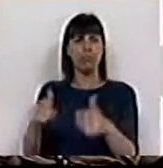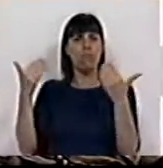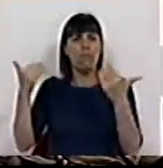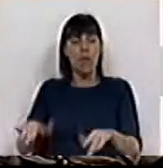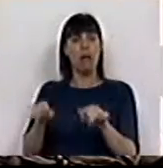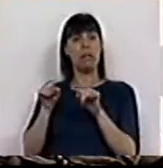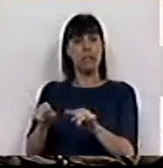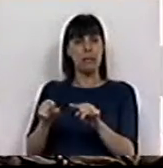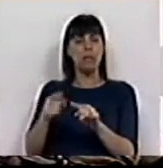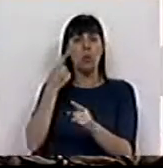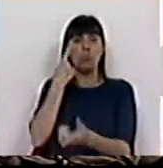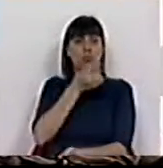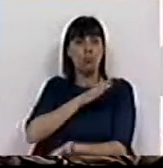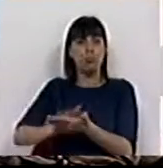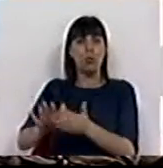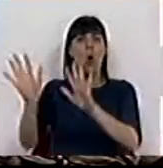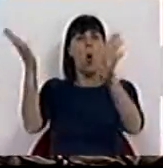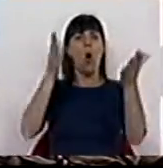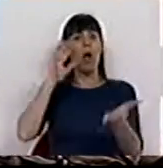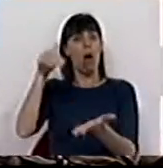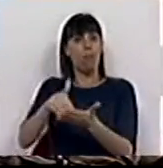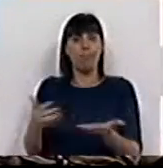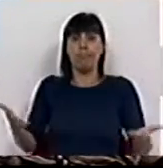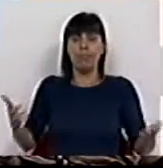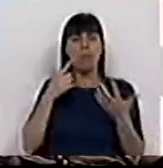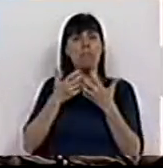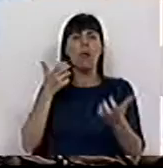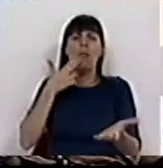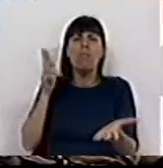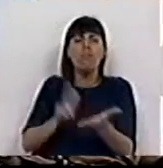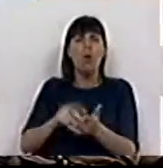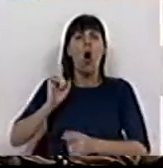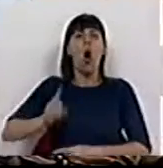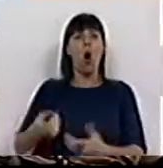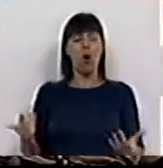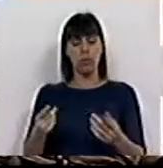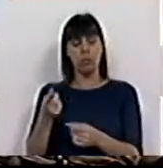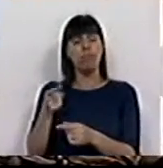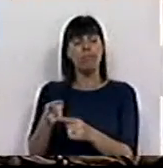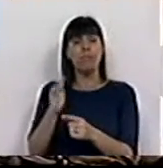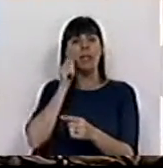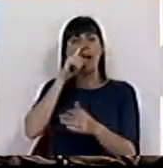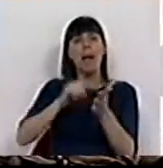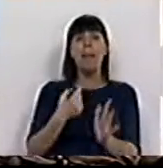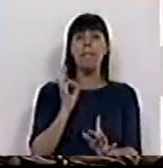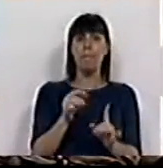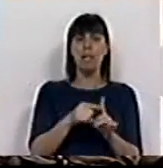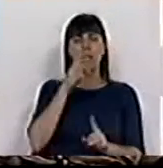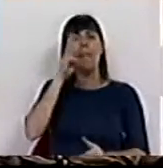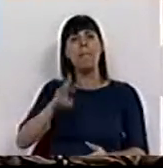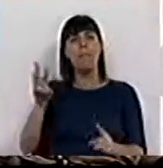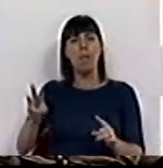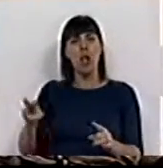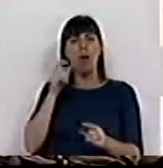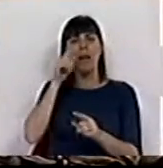fiscalizados, dos quais não se conhecem os seus resultados e impacto real. Tostões para quem mais necessita,